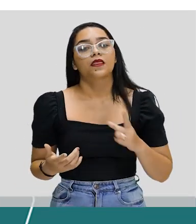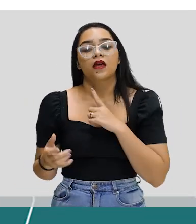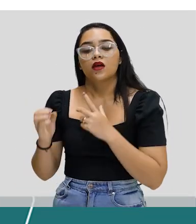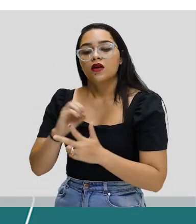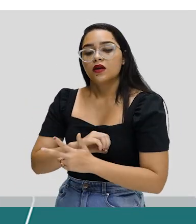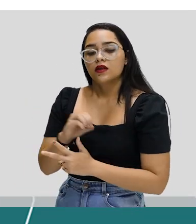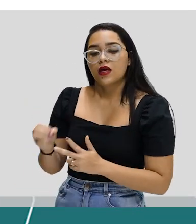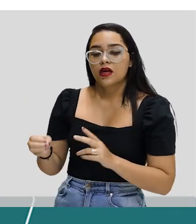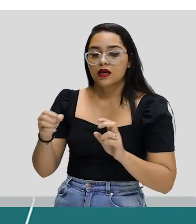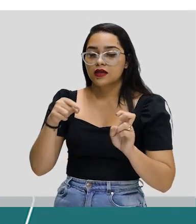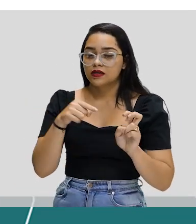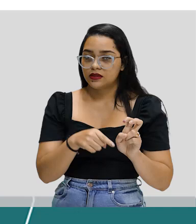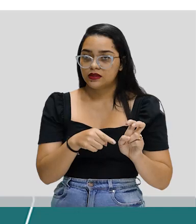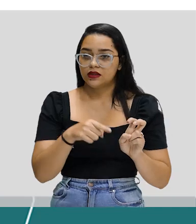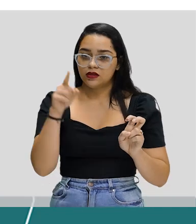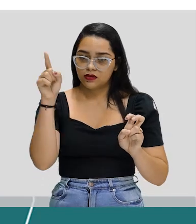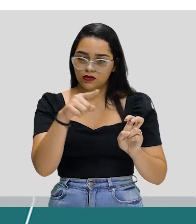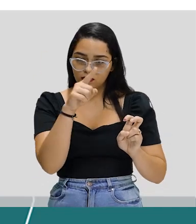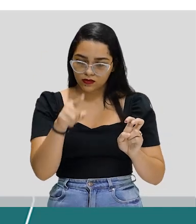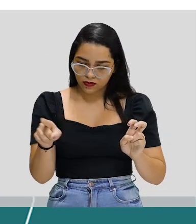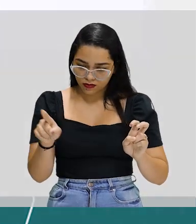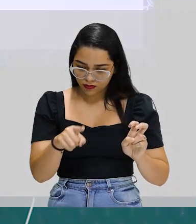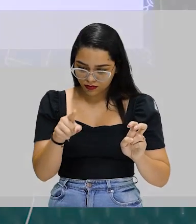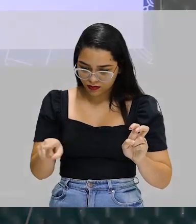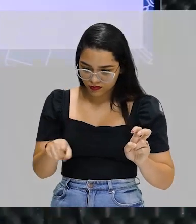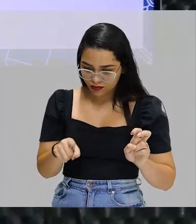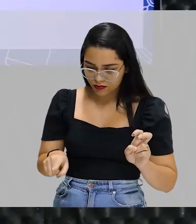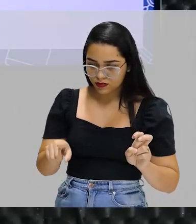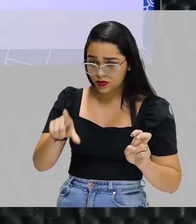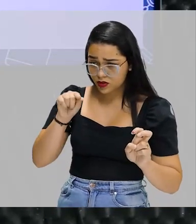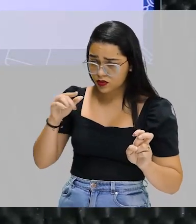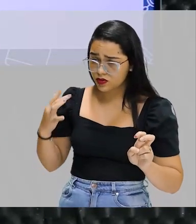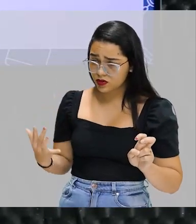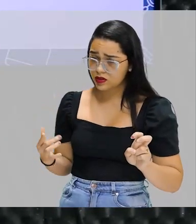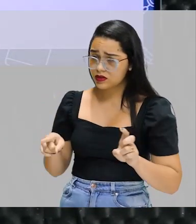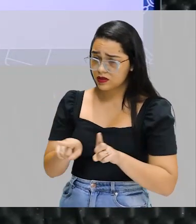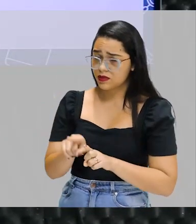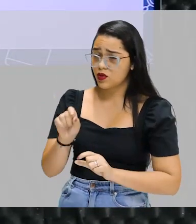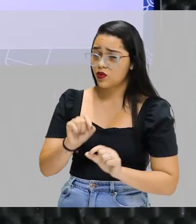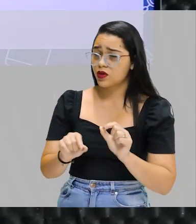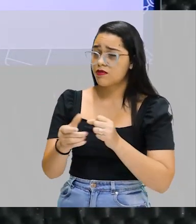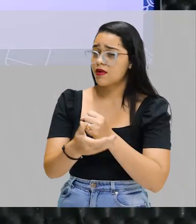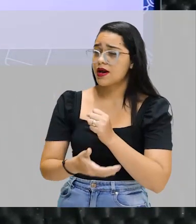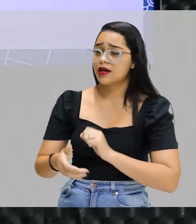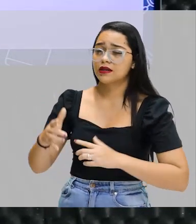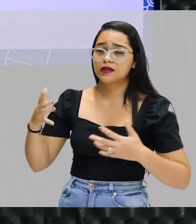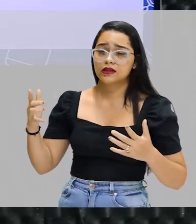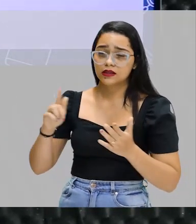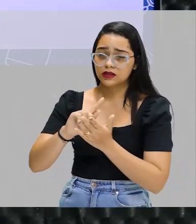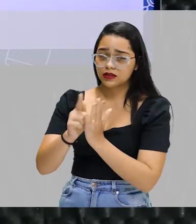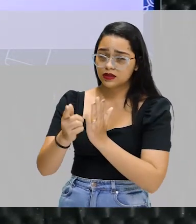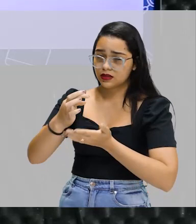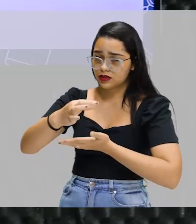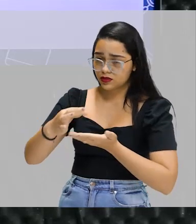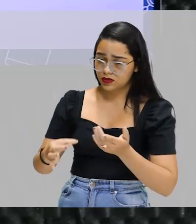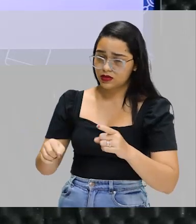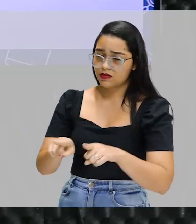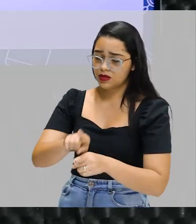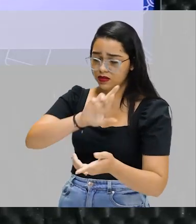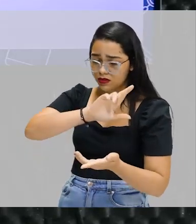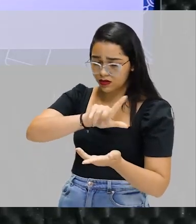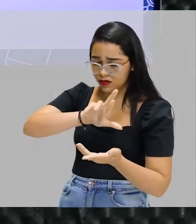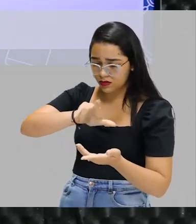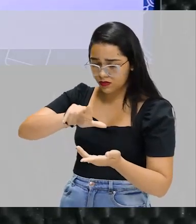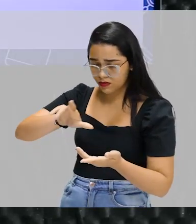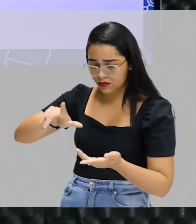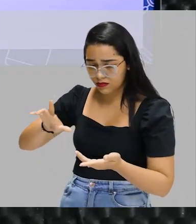Enem 5 questões de múltipla escolha. Essas 5 questões são baseadas em gêneros textuais